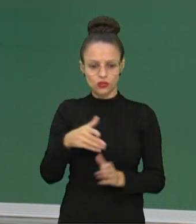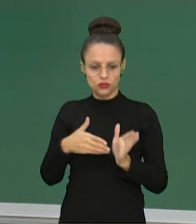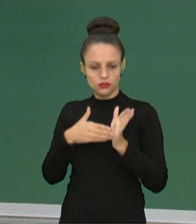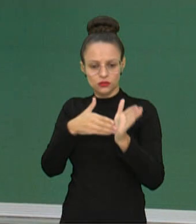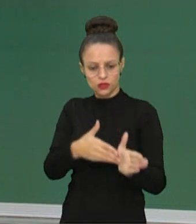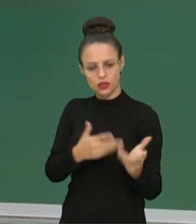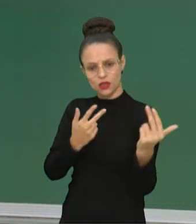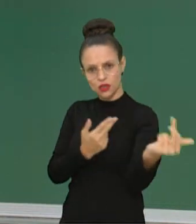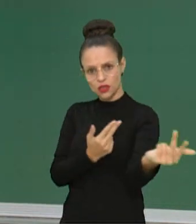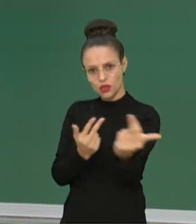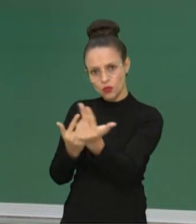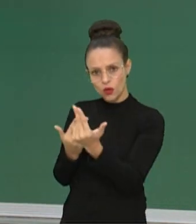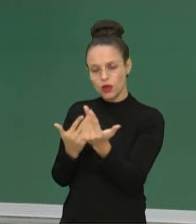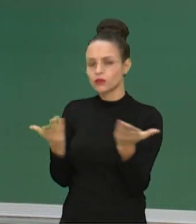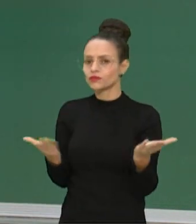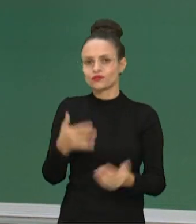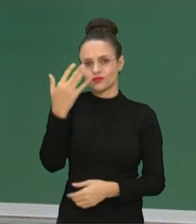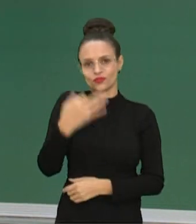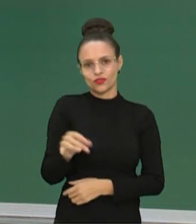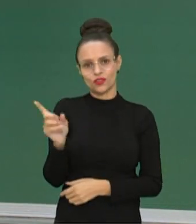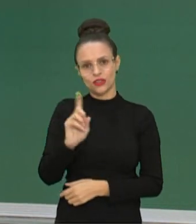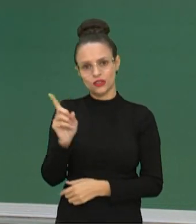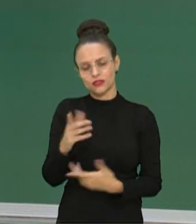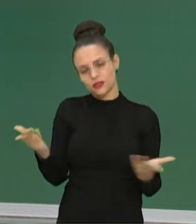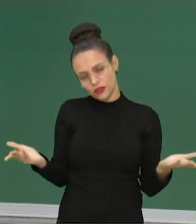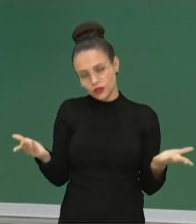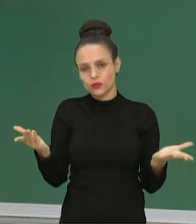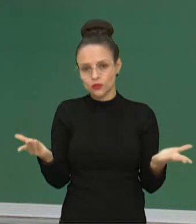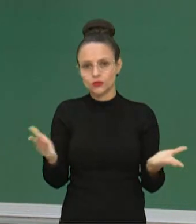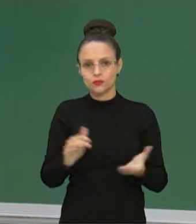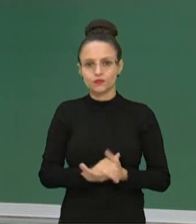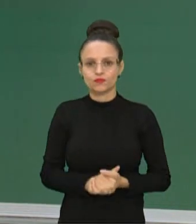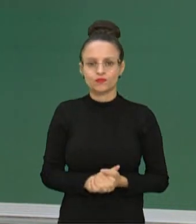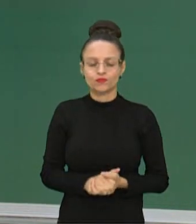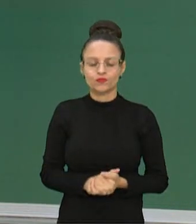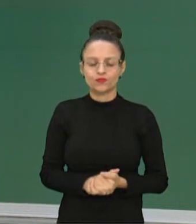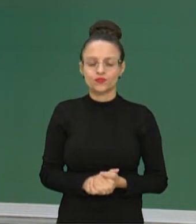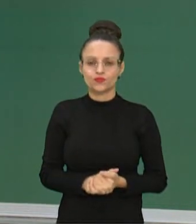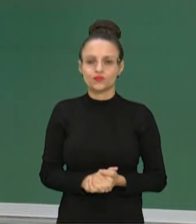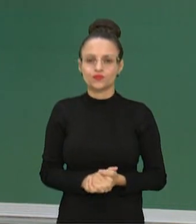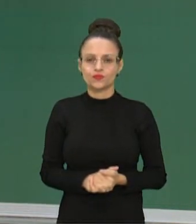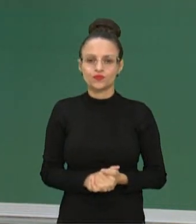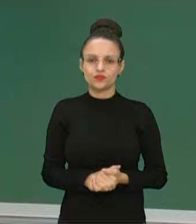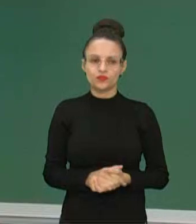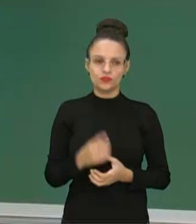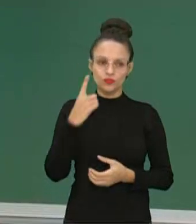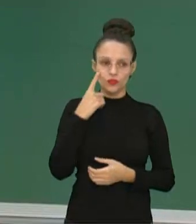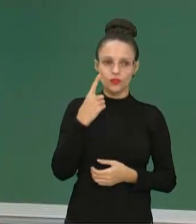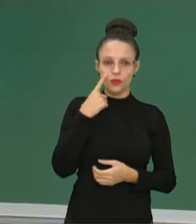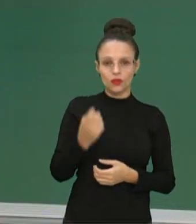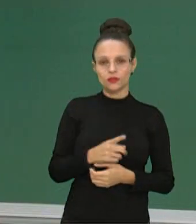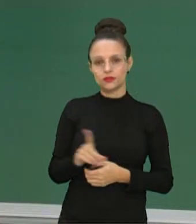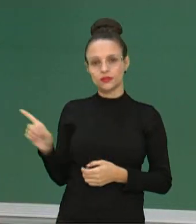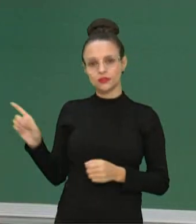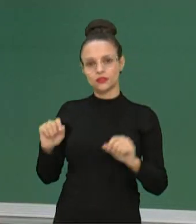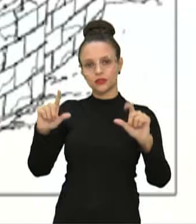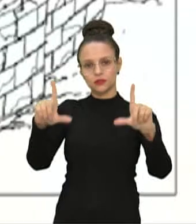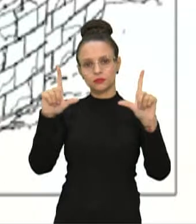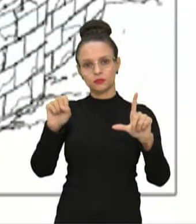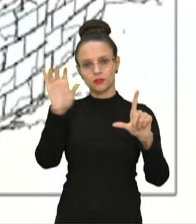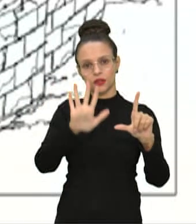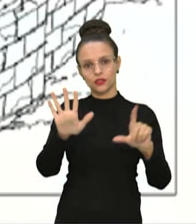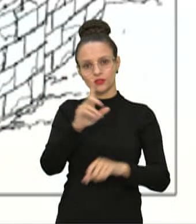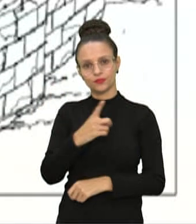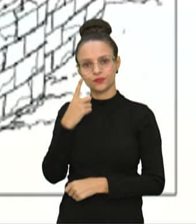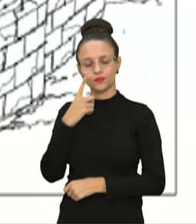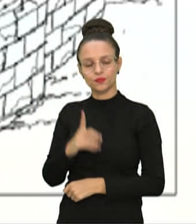minha religião, não vai dar certo. O pessoal acaba se matando. Olha que interessante essa charge sobre isso que eu estou falando